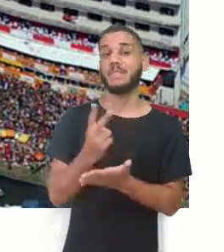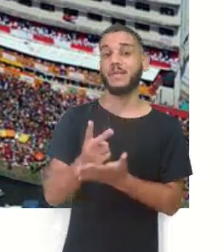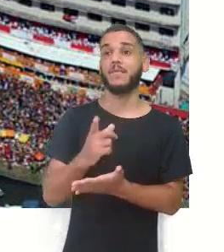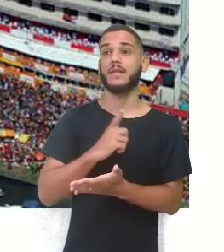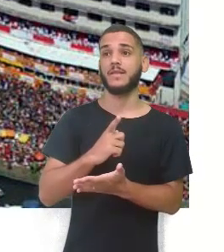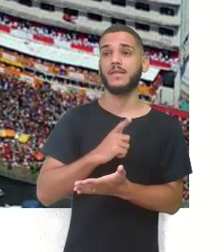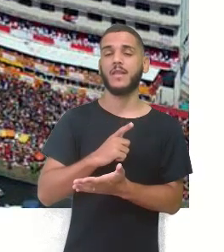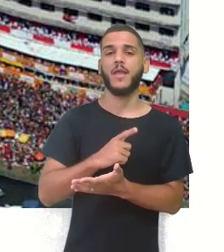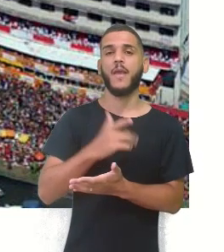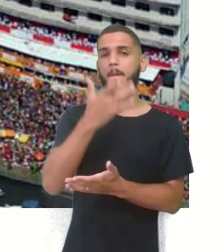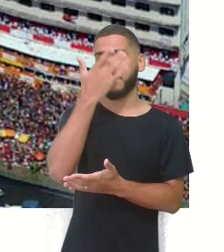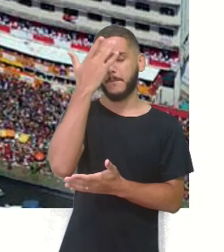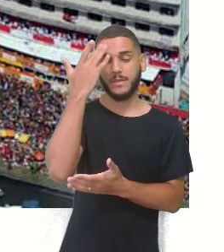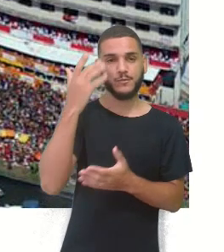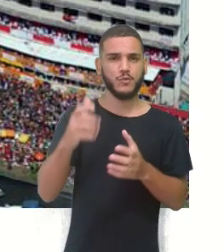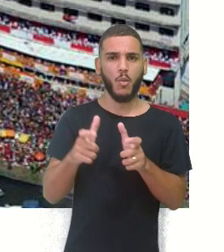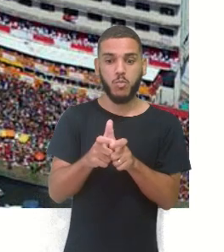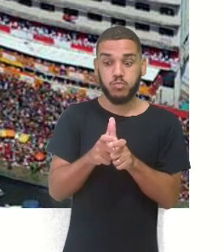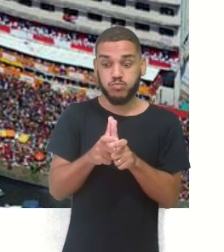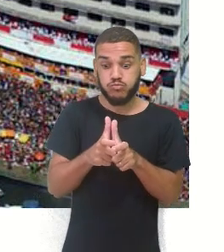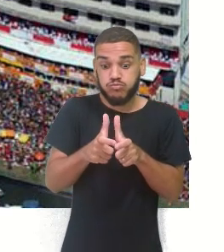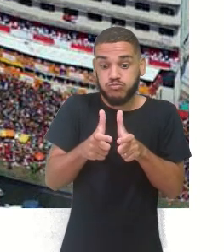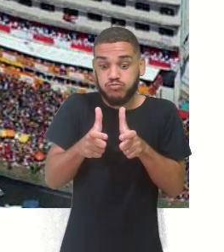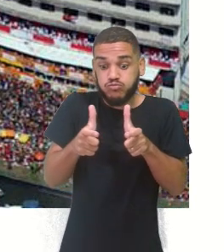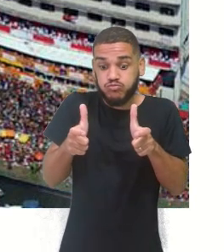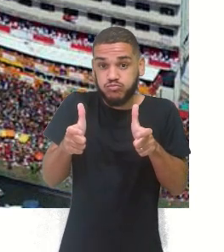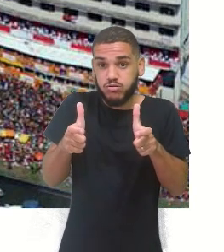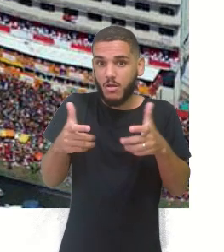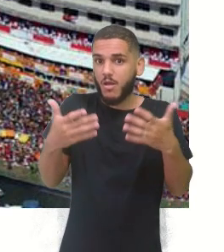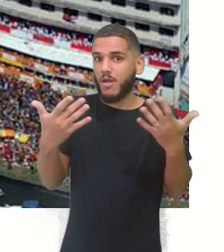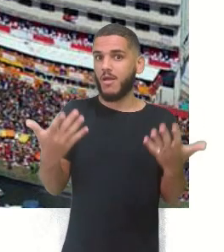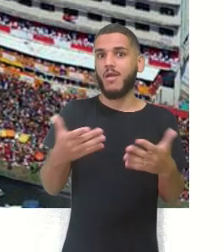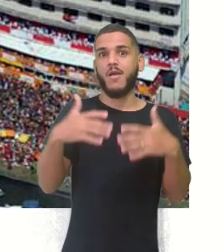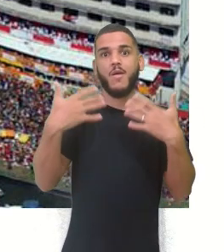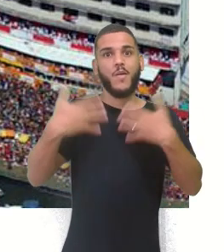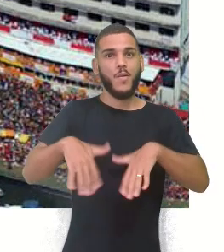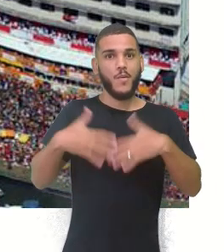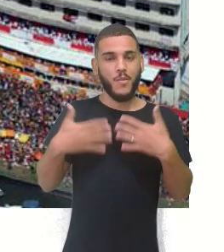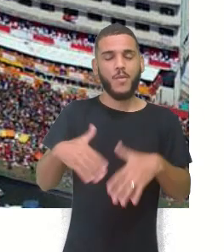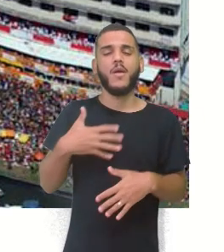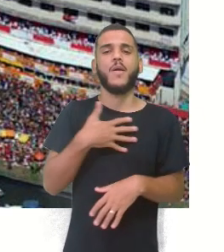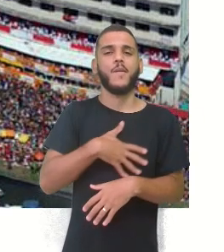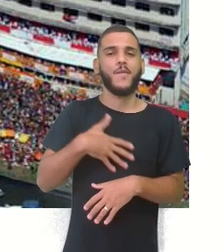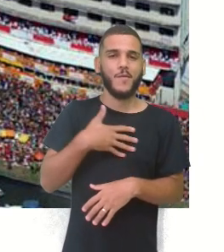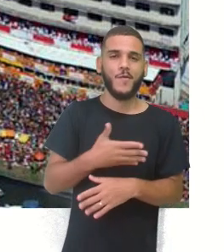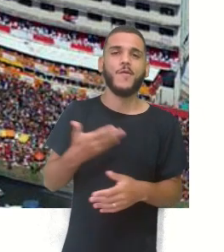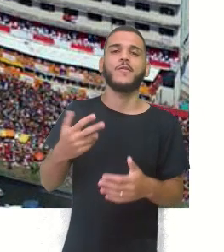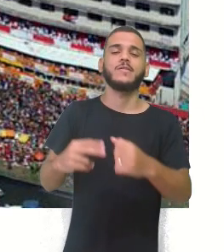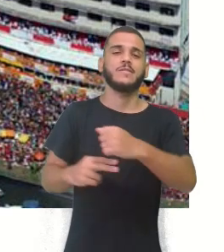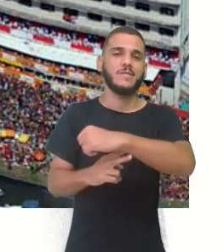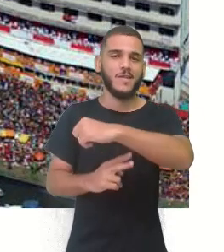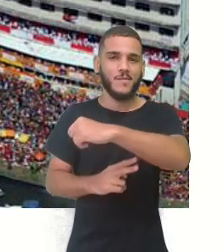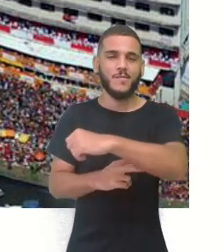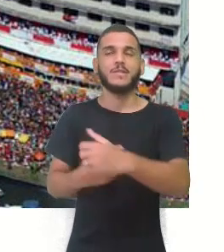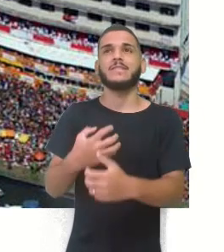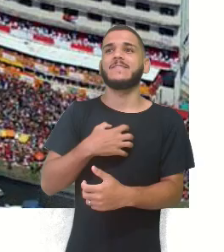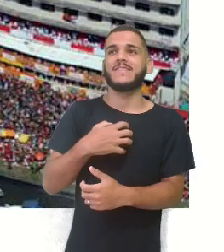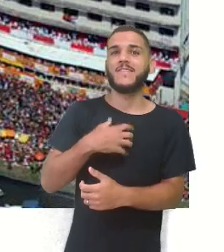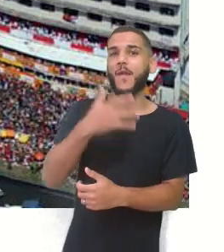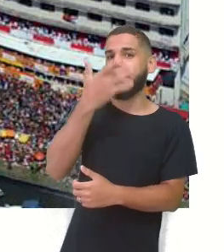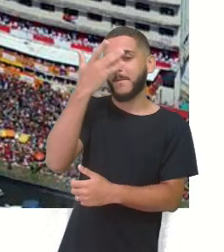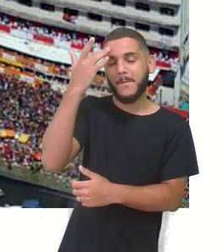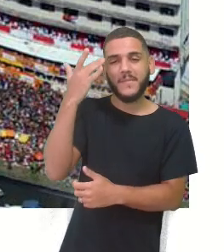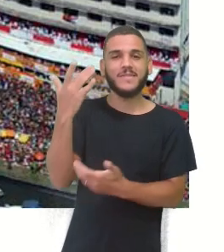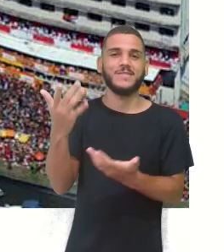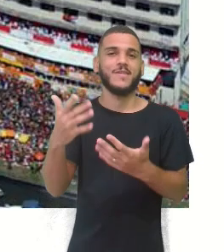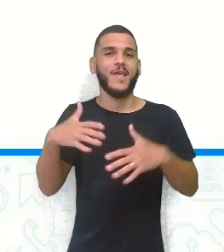super lotada. Pessoal de casa, quem que gosta do carnaval? Quem que gosta de passar por essa ponte aí? Sentindo o calor do povo, né?